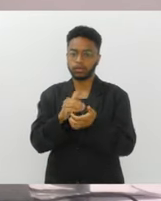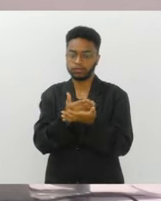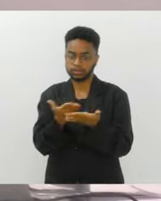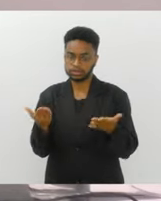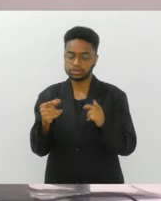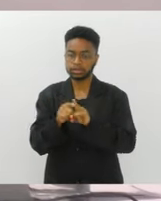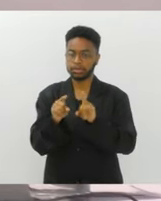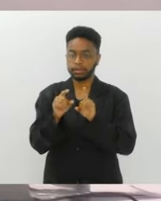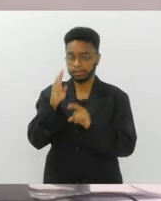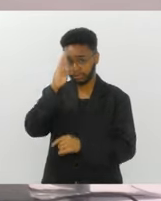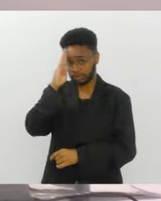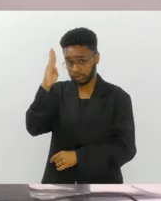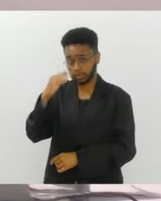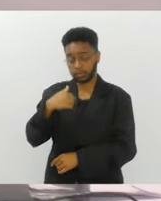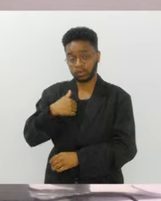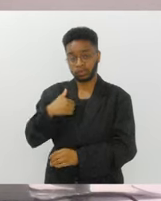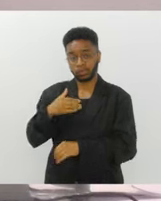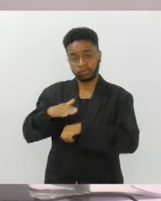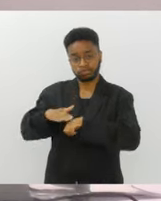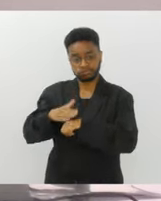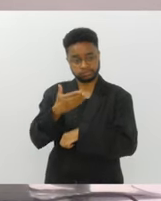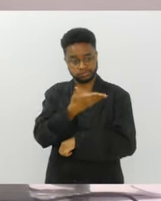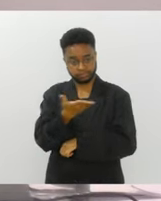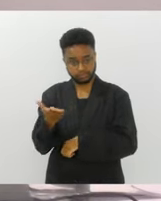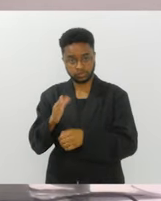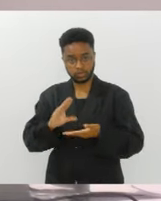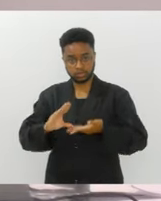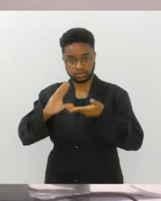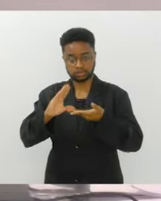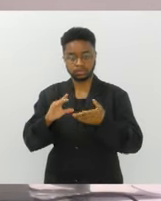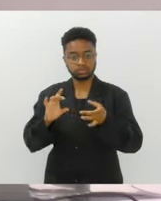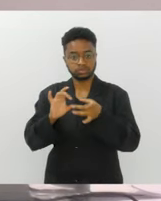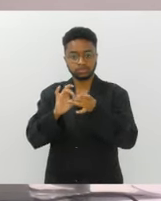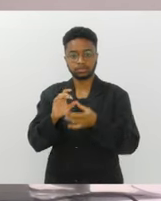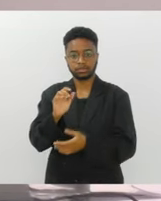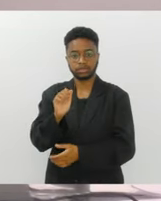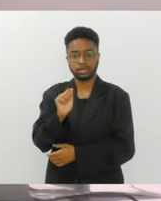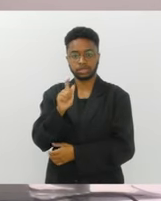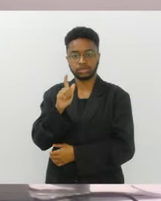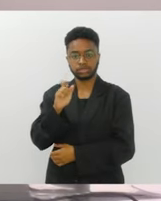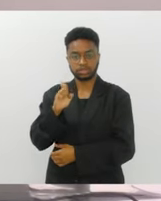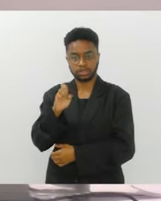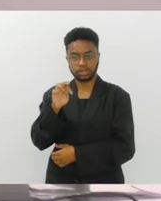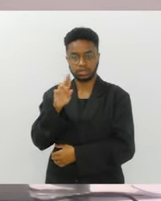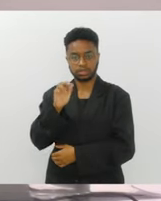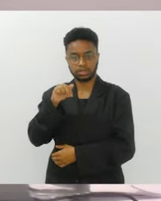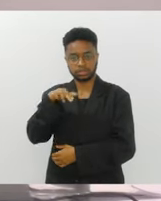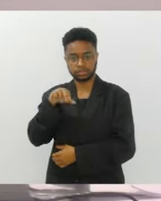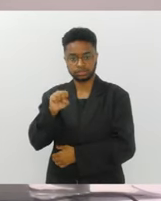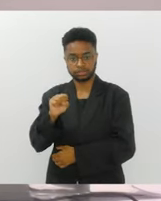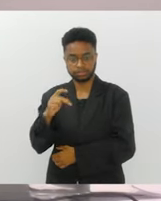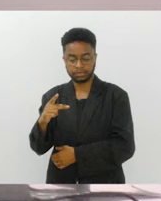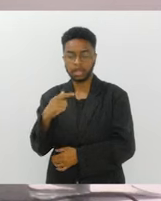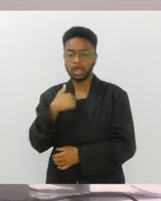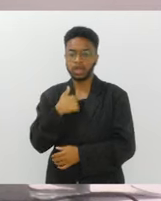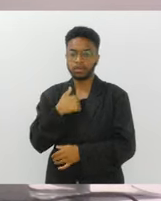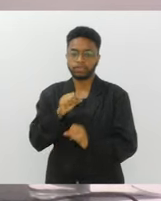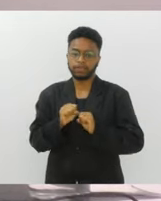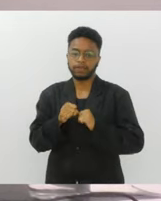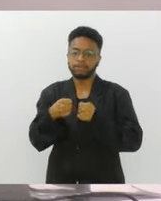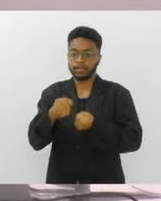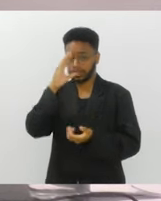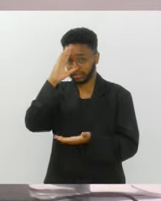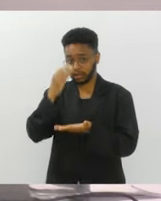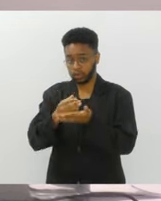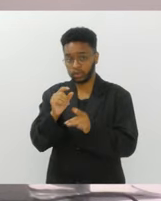me dirigir aqui aos conselheiros da AGTransp. Eu tenho defendido aqui uma tese, dentre outras, que a gente